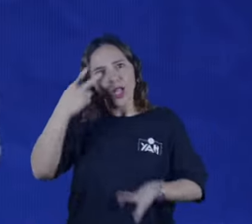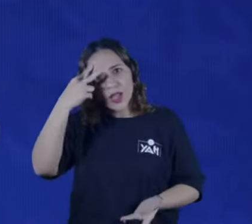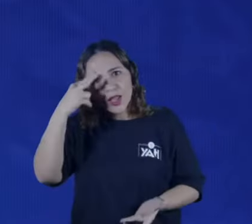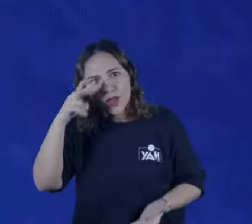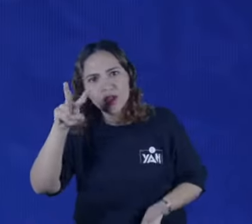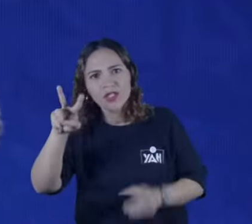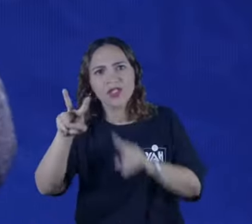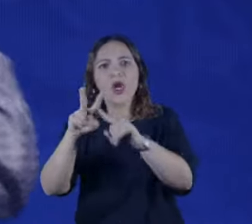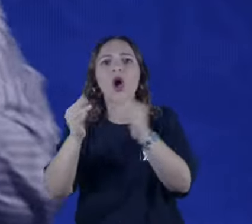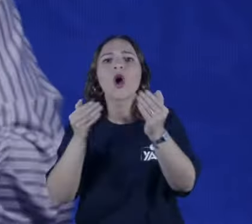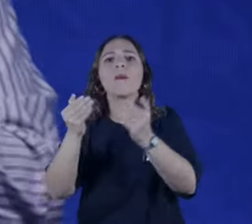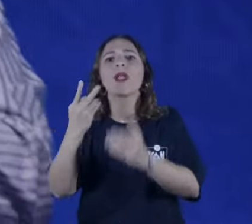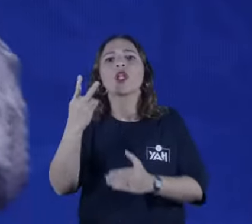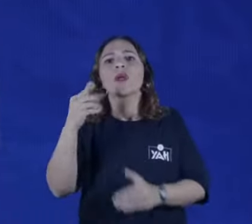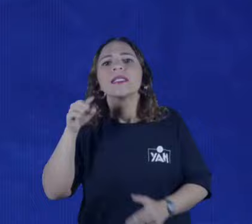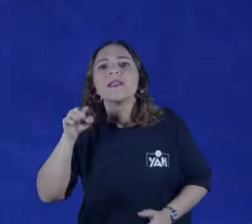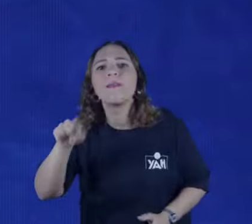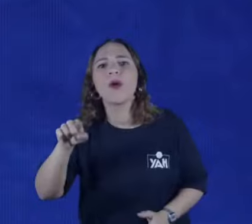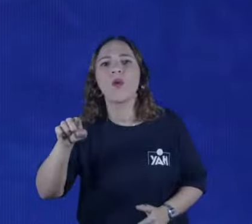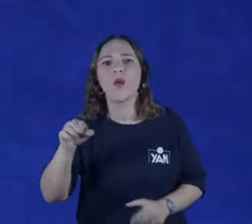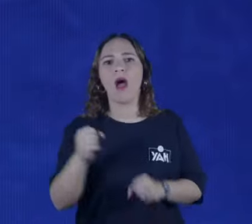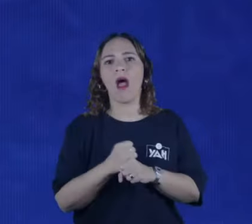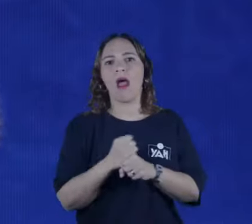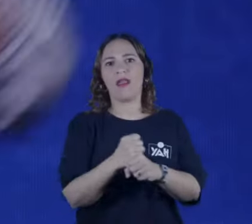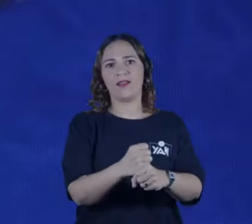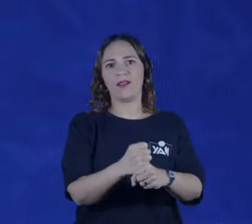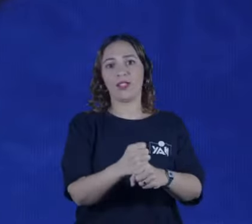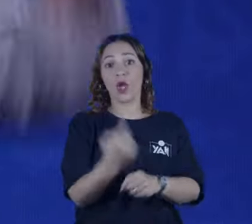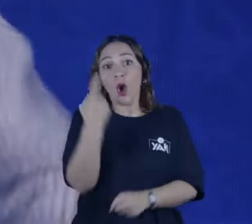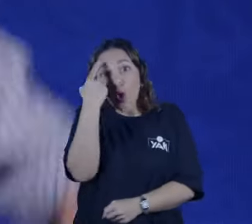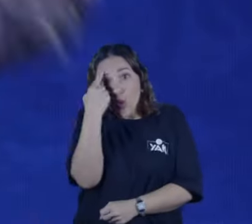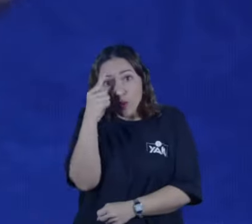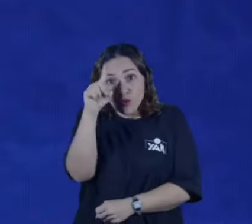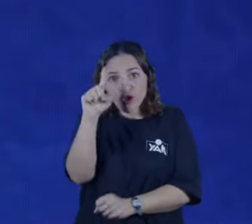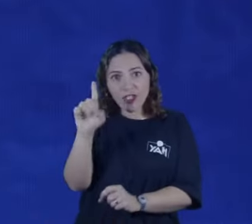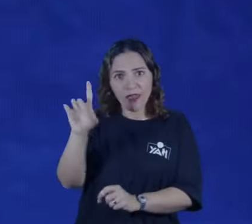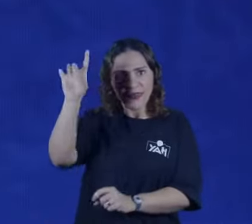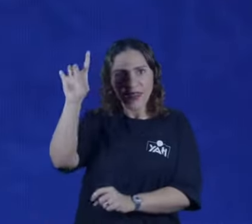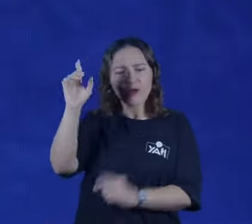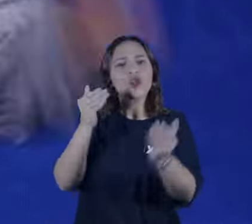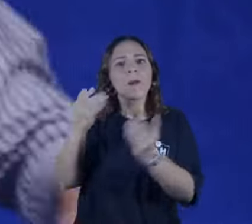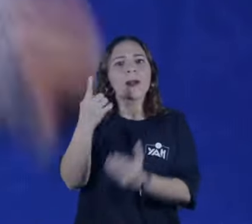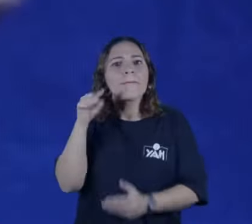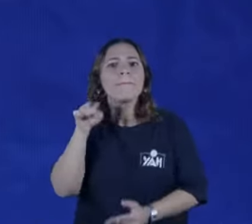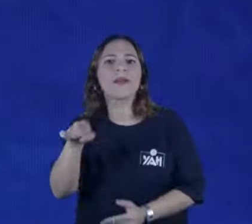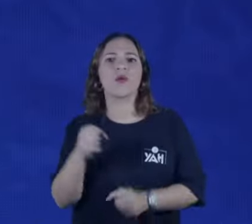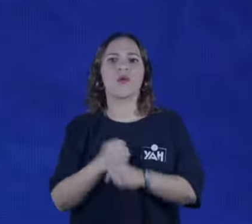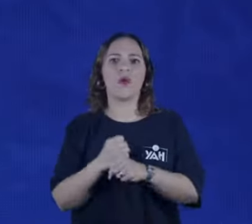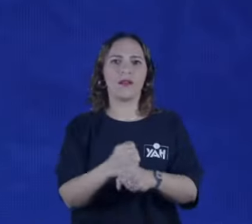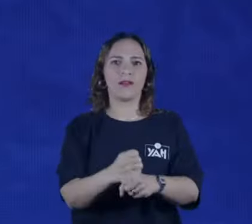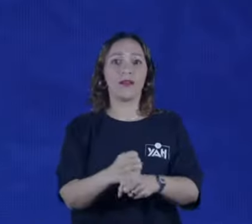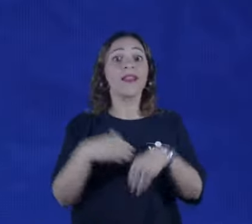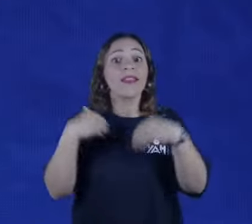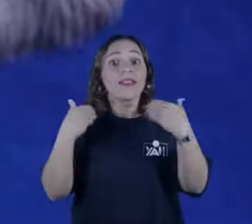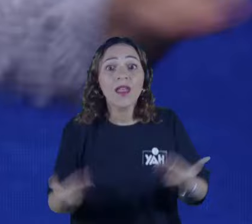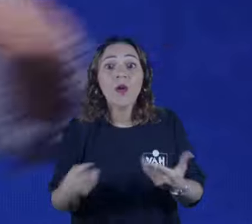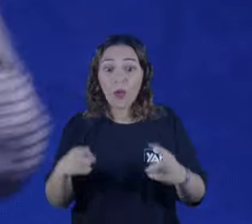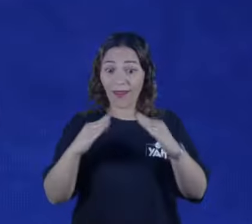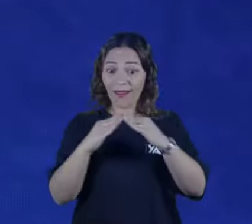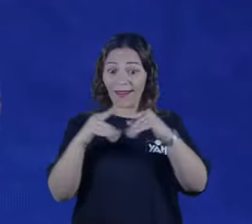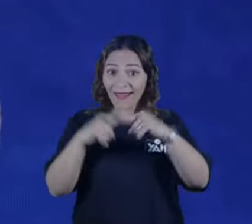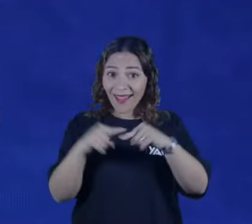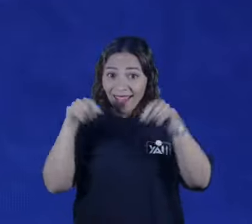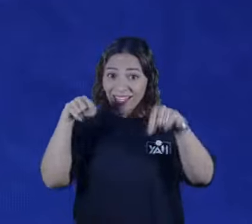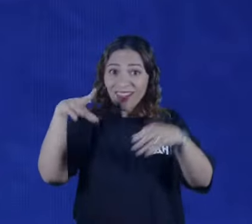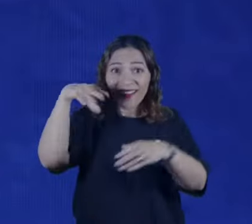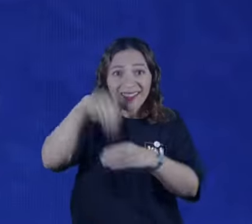são 2000 anos. 1 dia para Deus é como 1000 anos. Fala da volta de Jesus até que Jesus venha. A igreja é o lugar para que